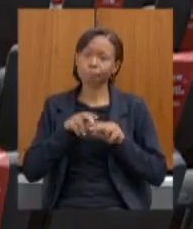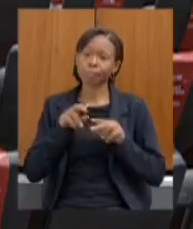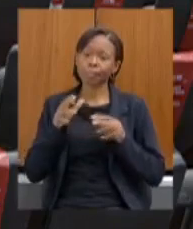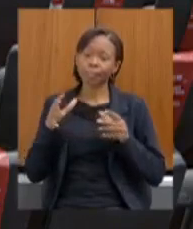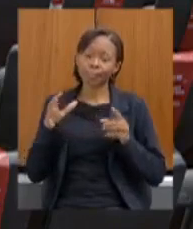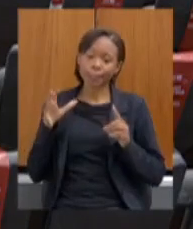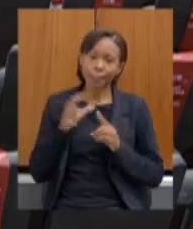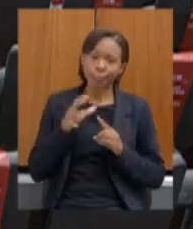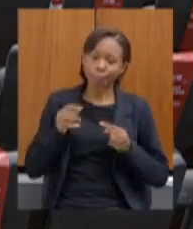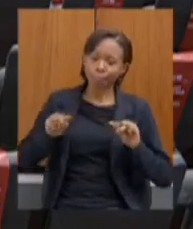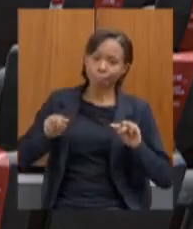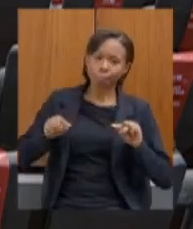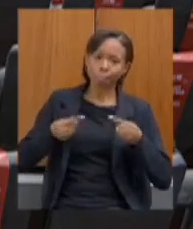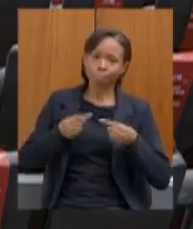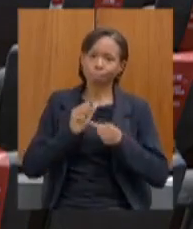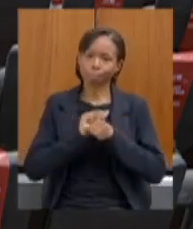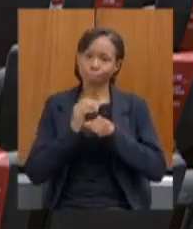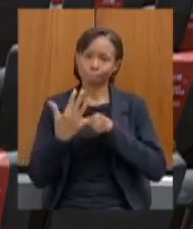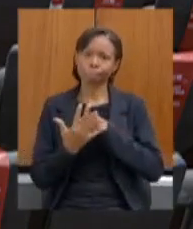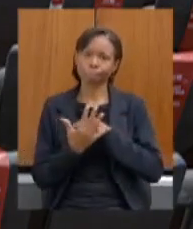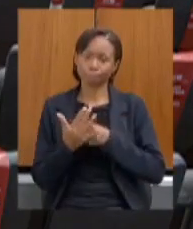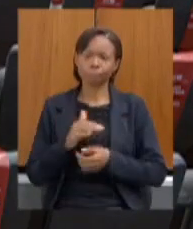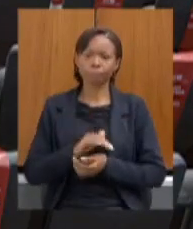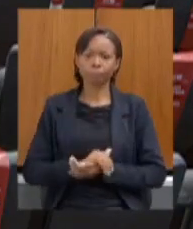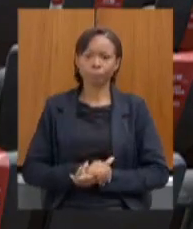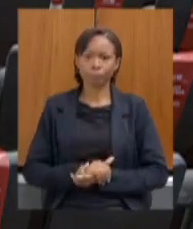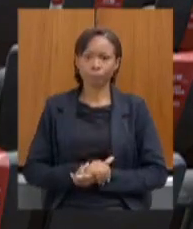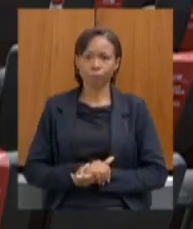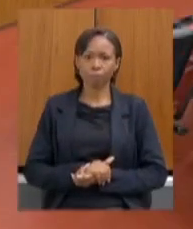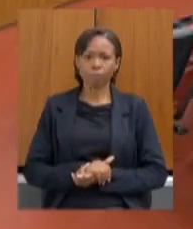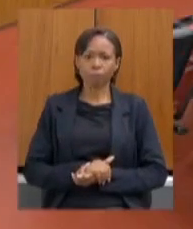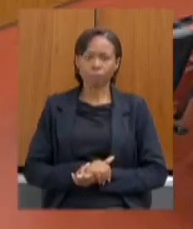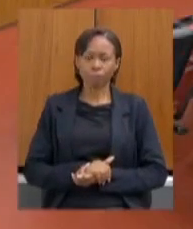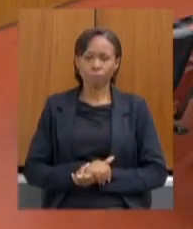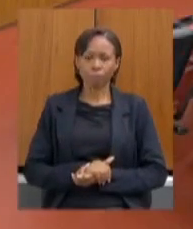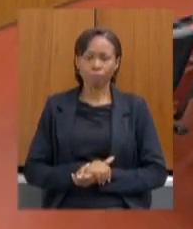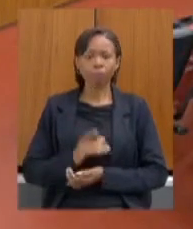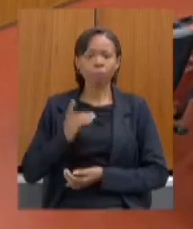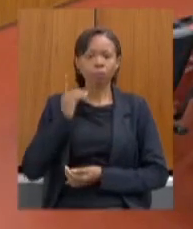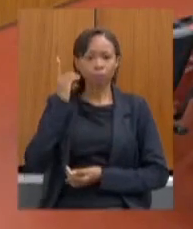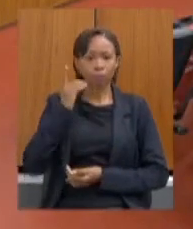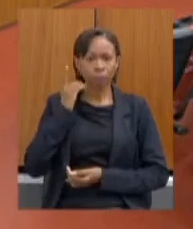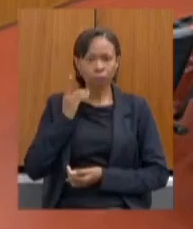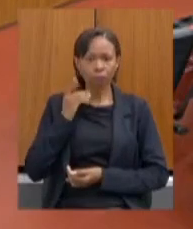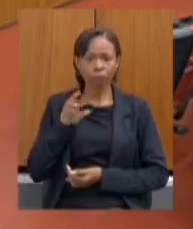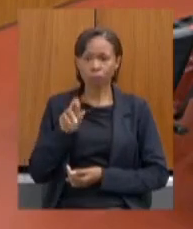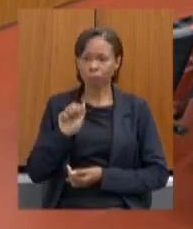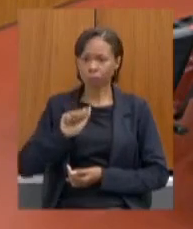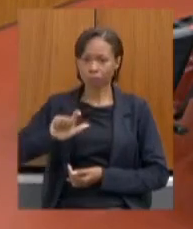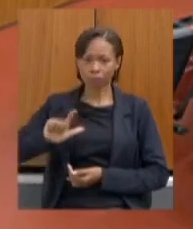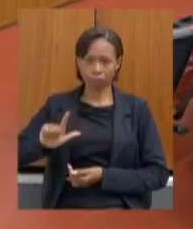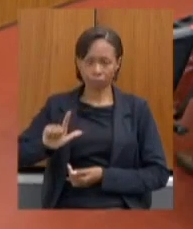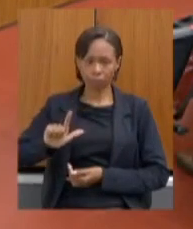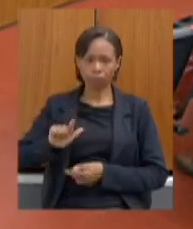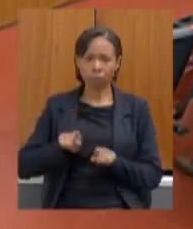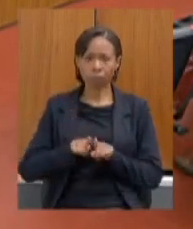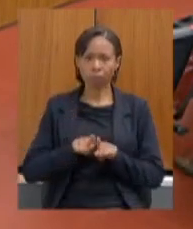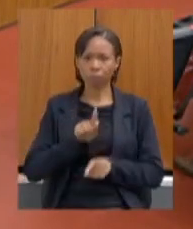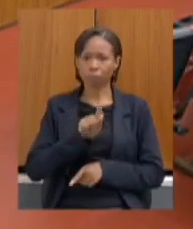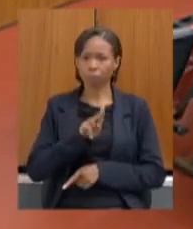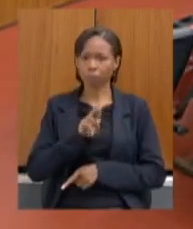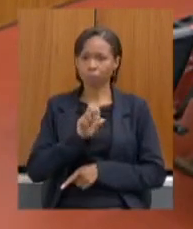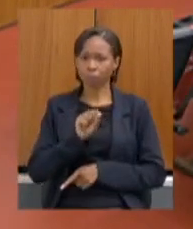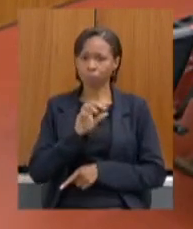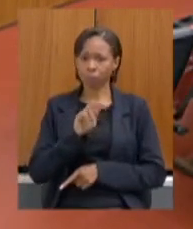pela Covid-19. Vamos acompanhar. Deputado Raul Belém, muito obrigado. Gustavo Santana, muito